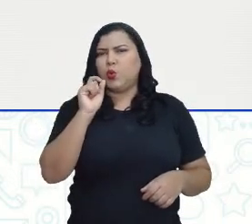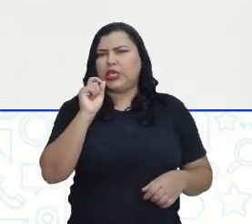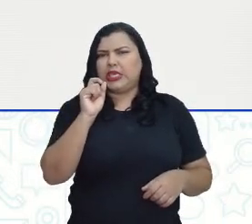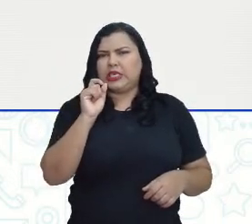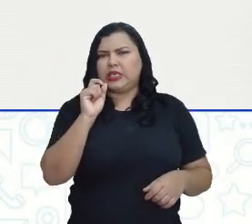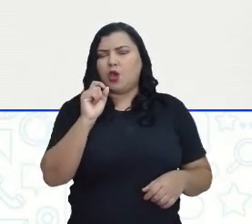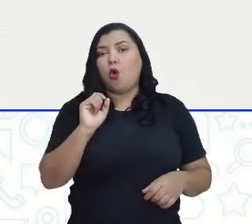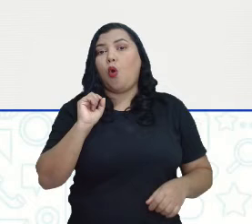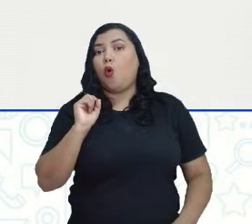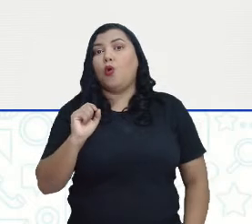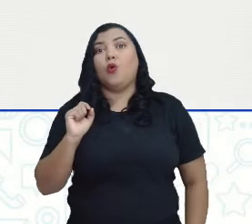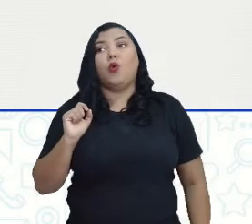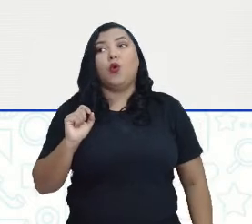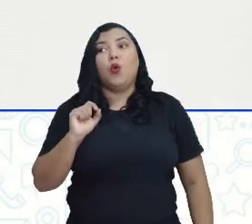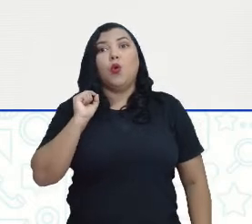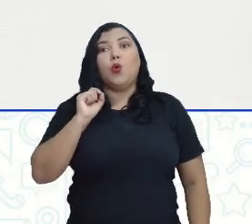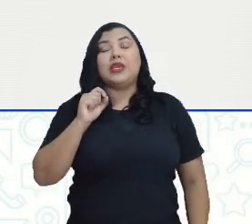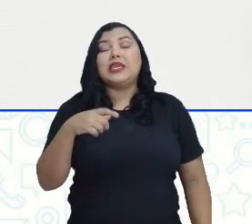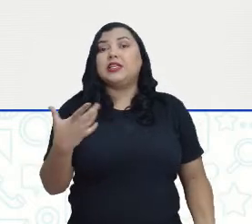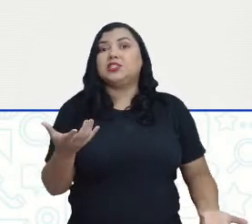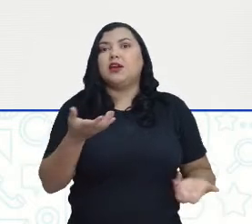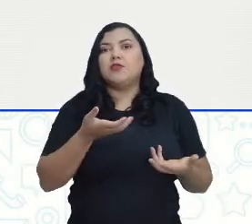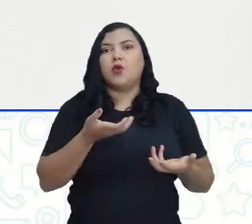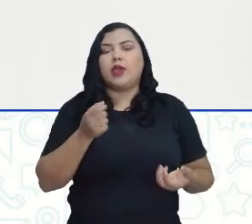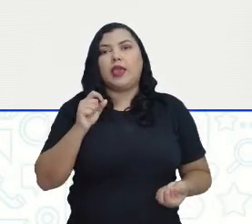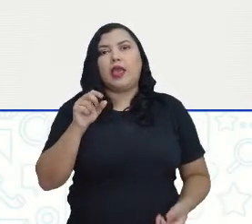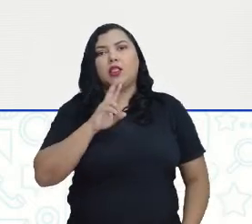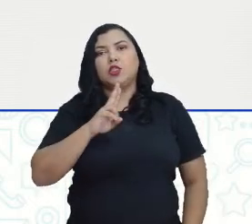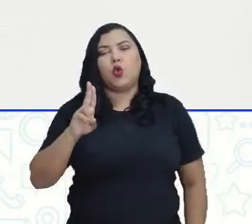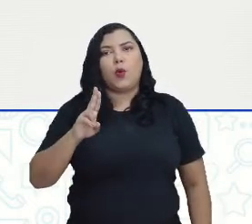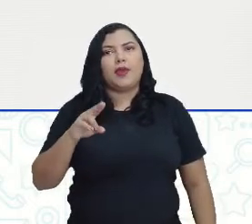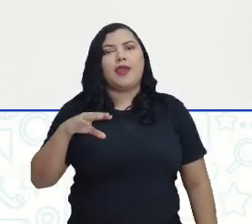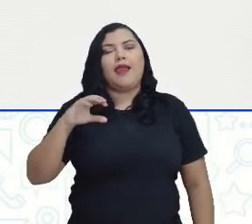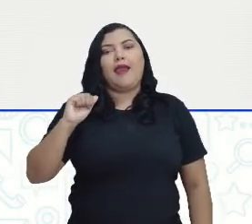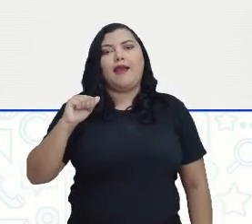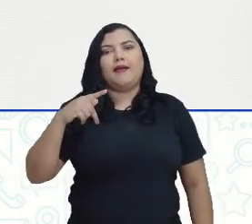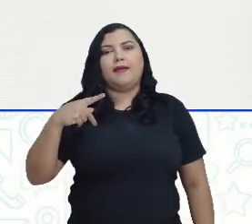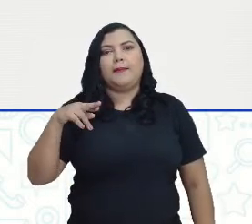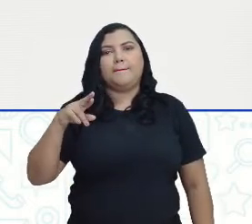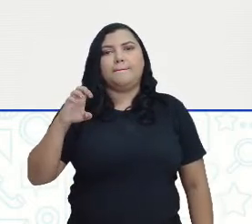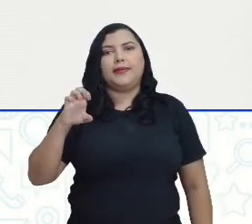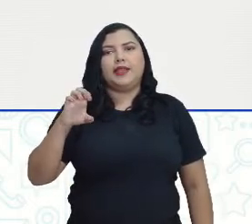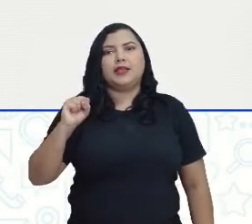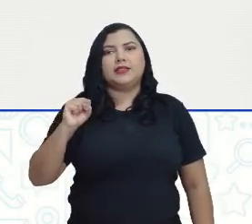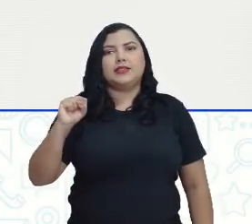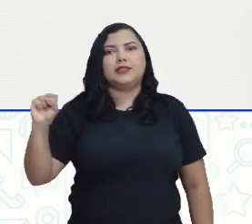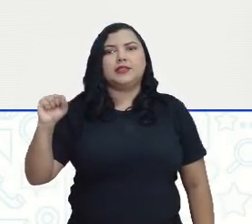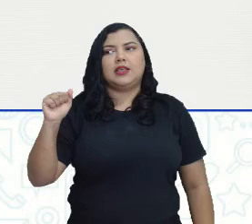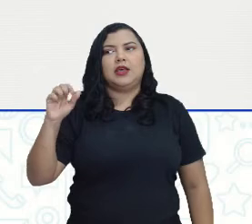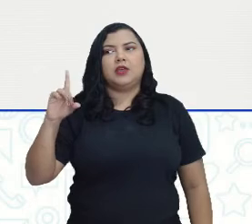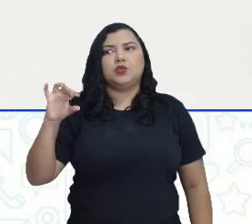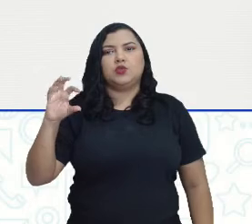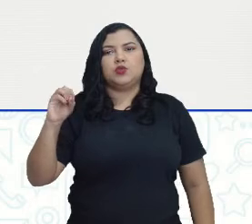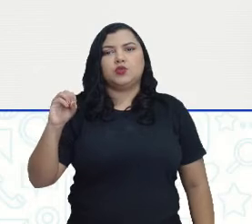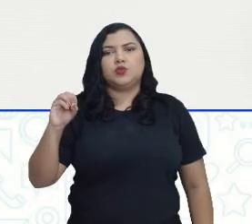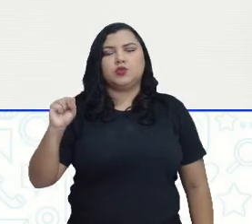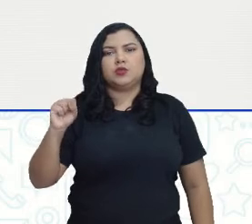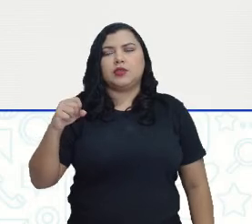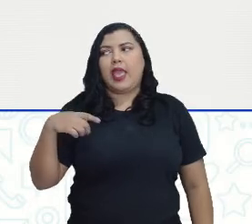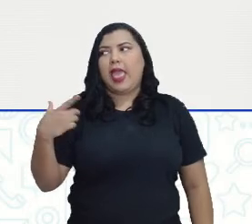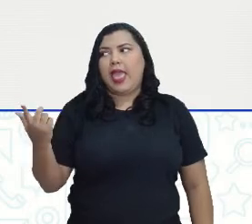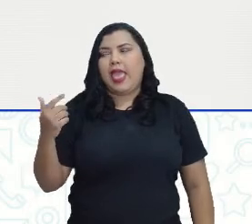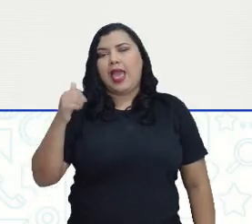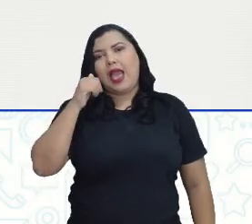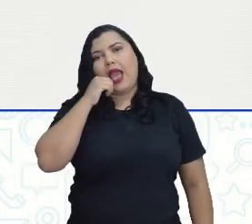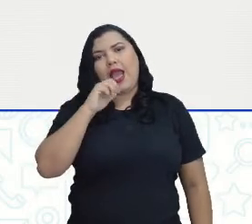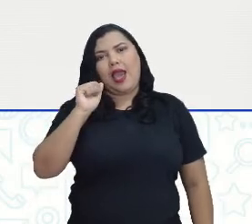importante saber o que eles estavam, que é o nome, apressados. Então, a Adriana é linda. É importante